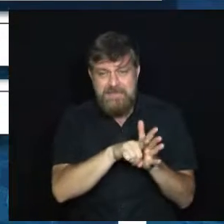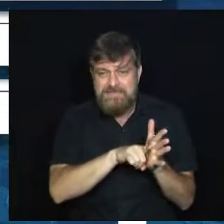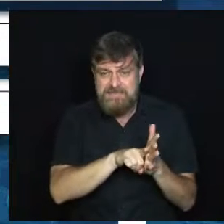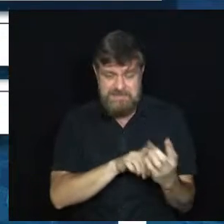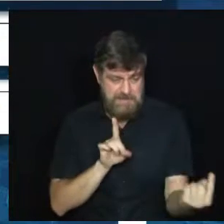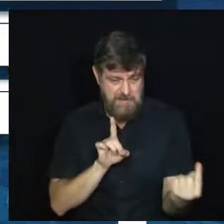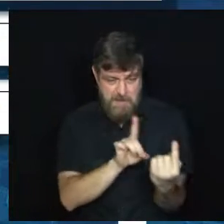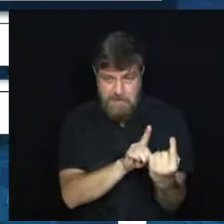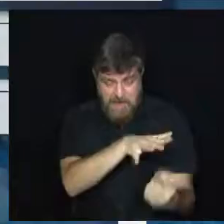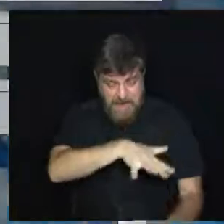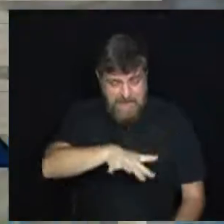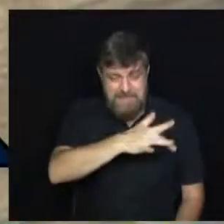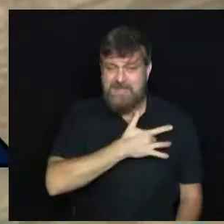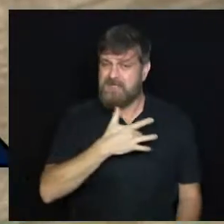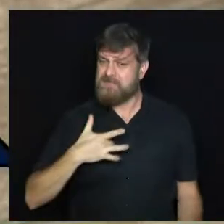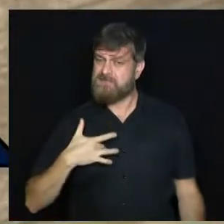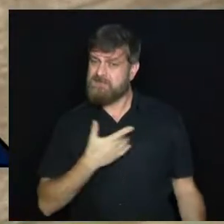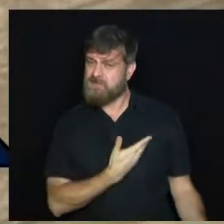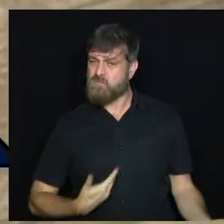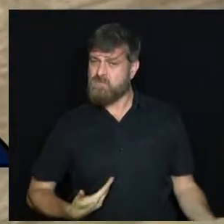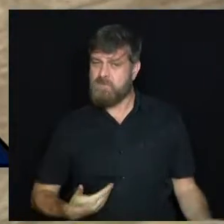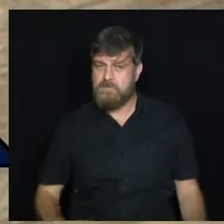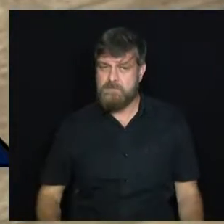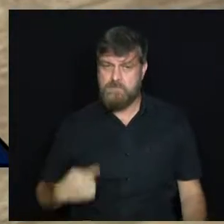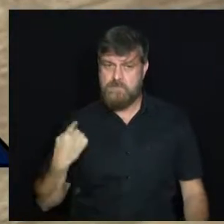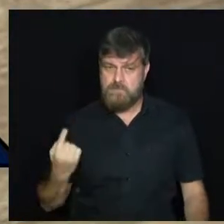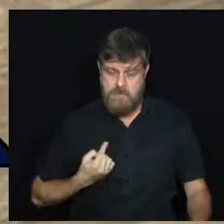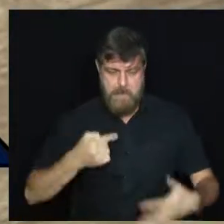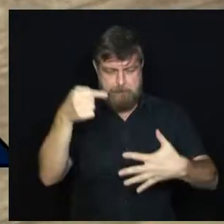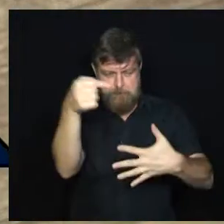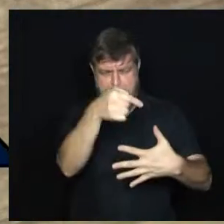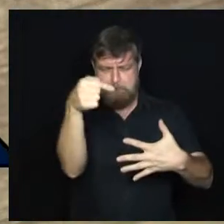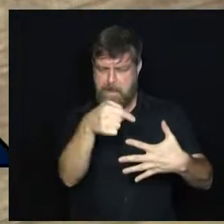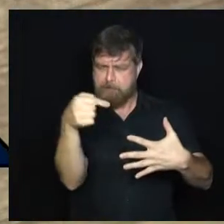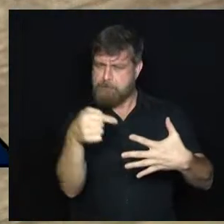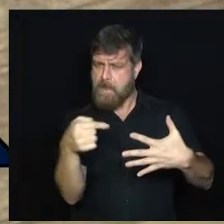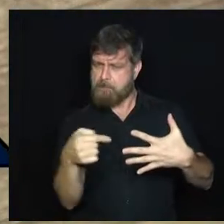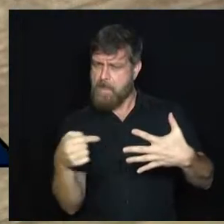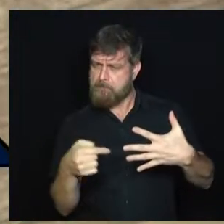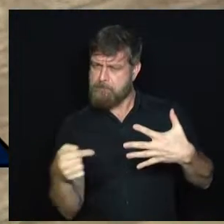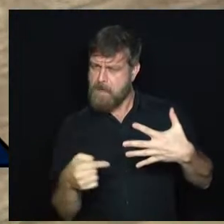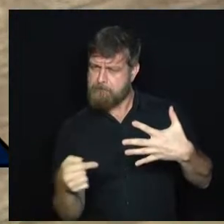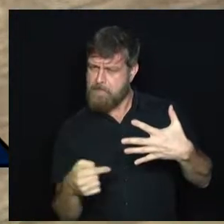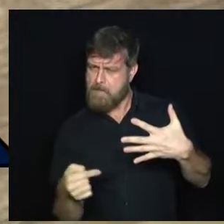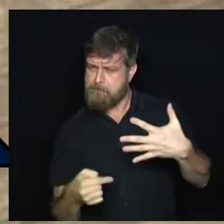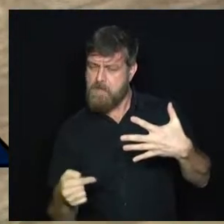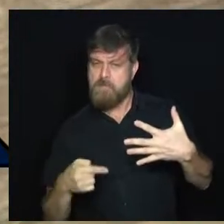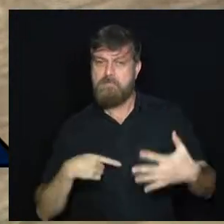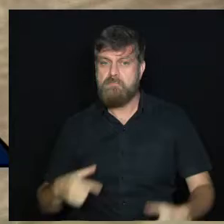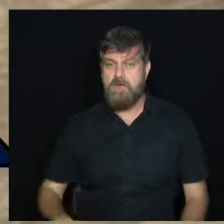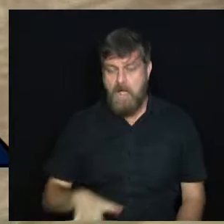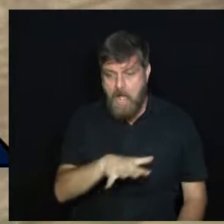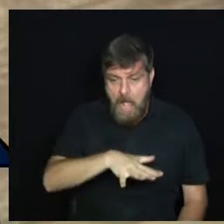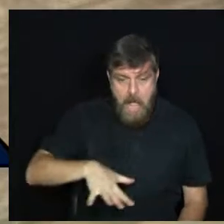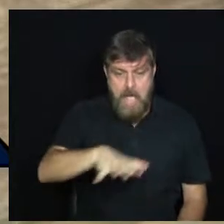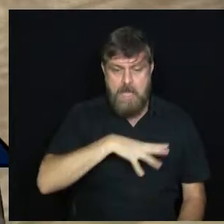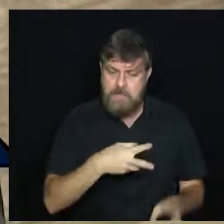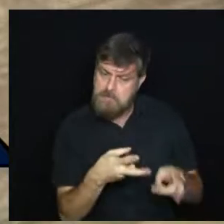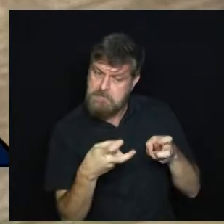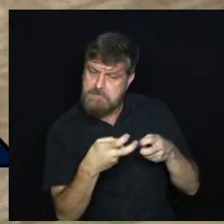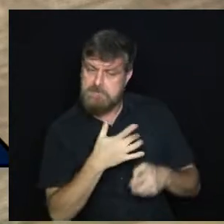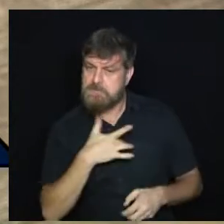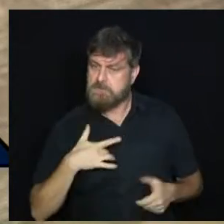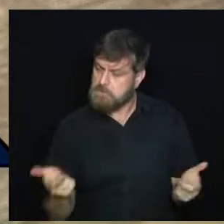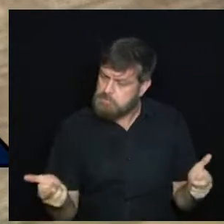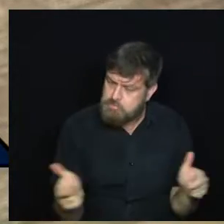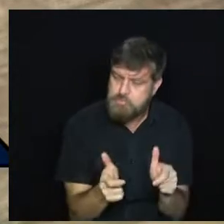de saúde, entre outros. Nós discriminamos, né, ponto por ponto dos serviços que tiveram redução e nós